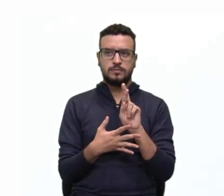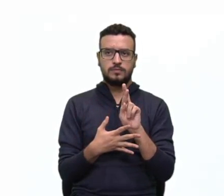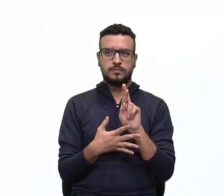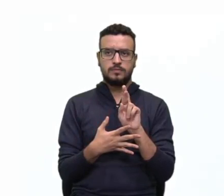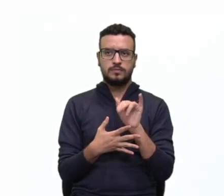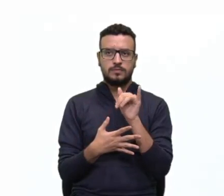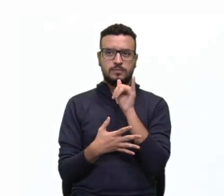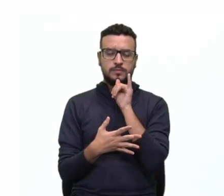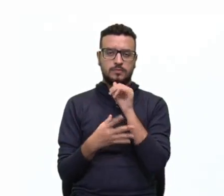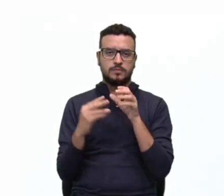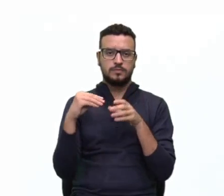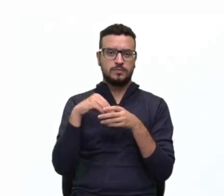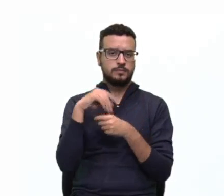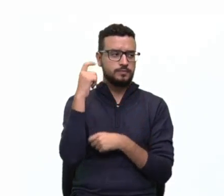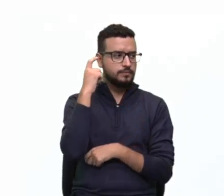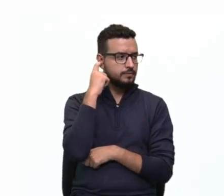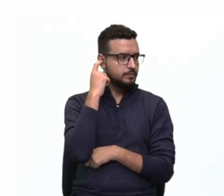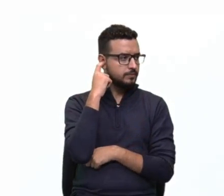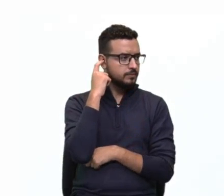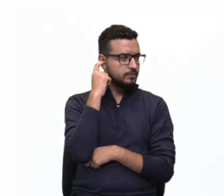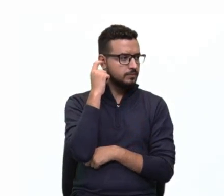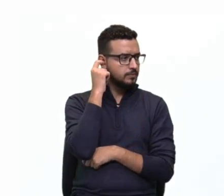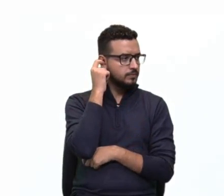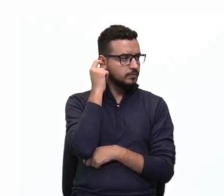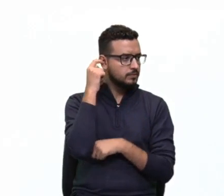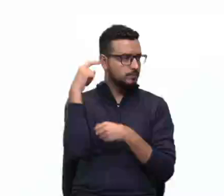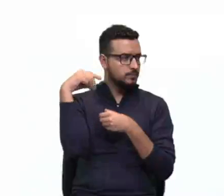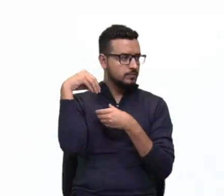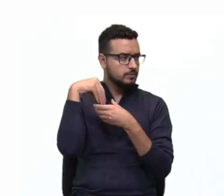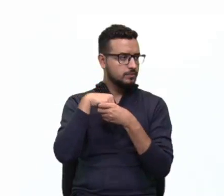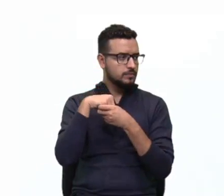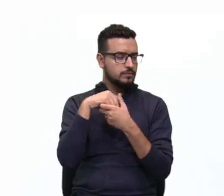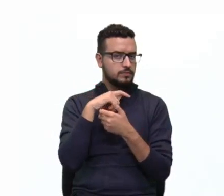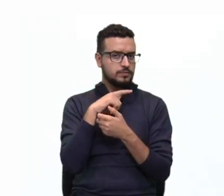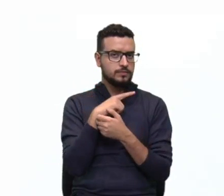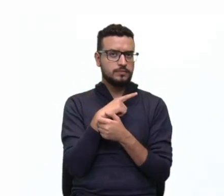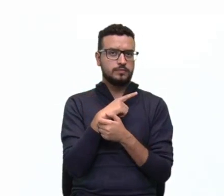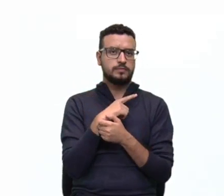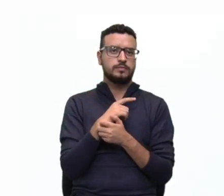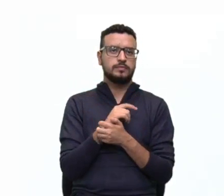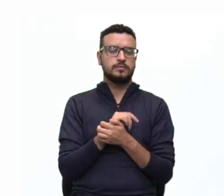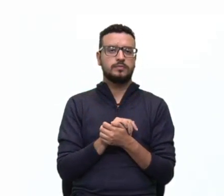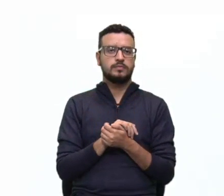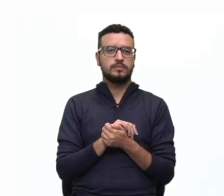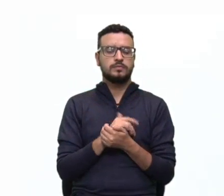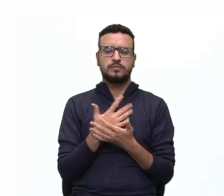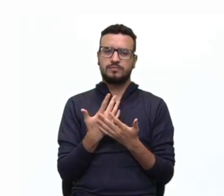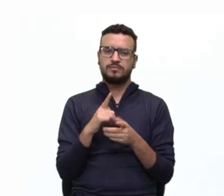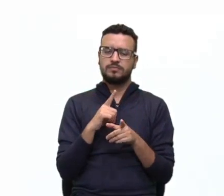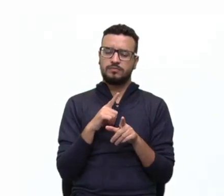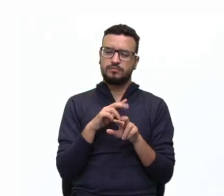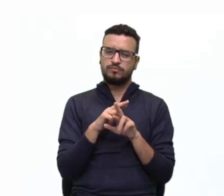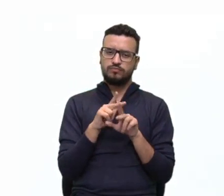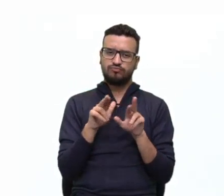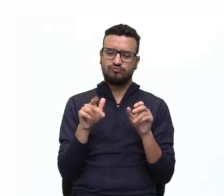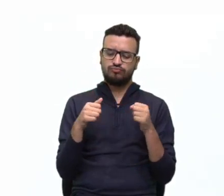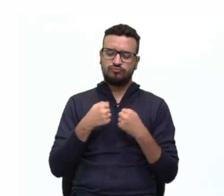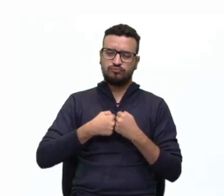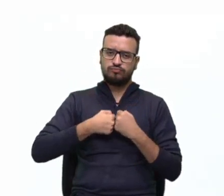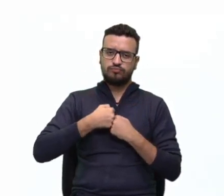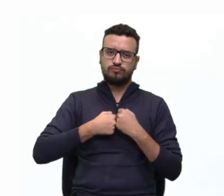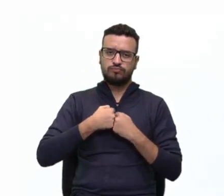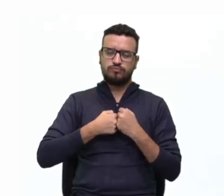e a bigorna, que são ossos da audição, tá? Então, esses tipos de articulação são